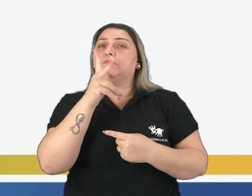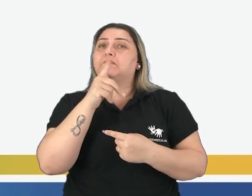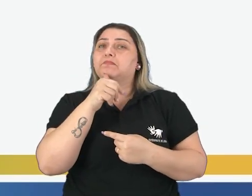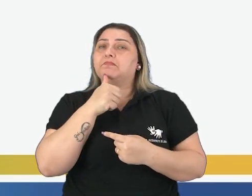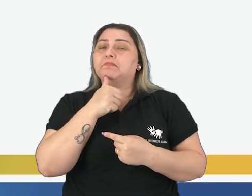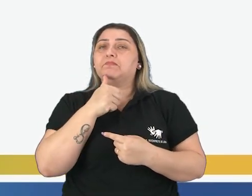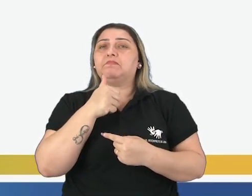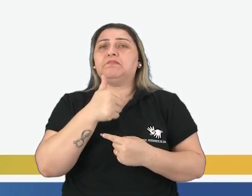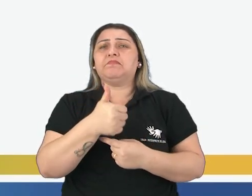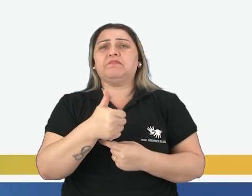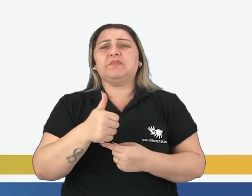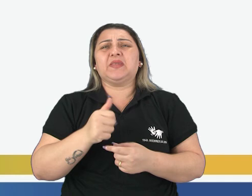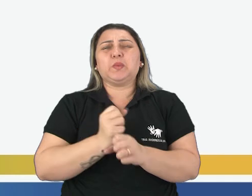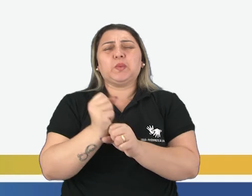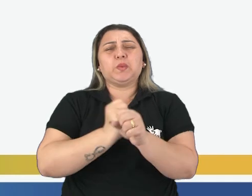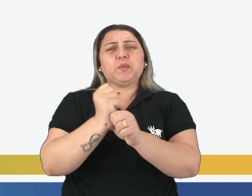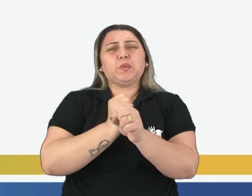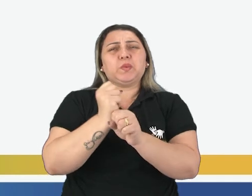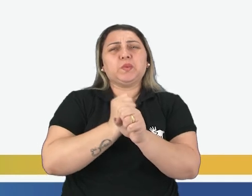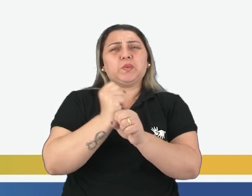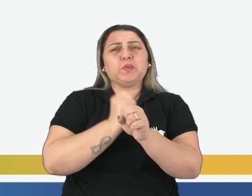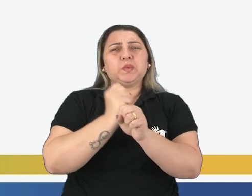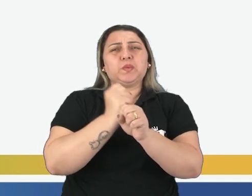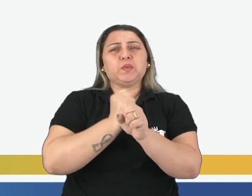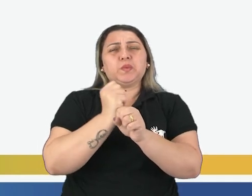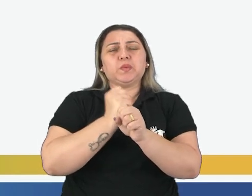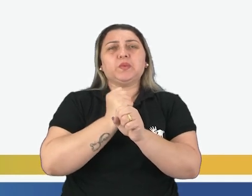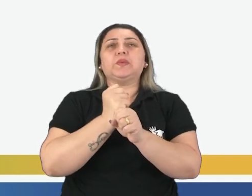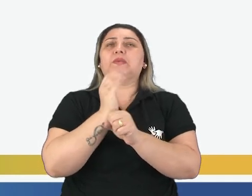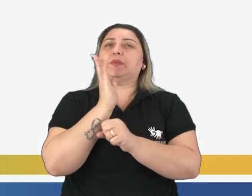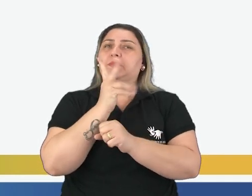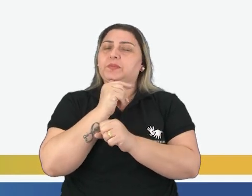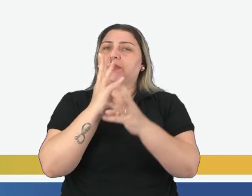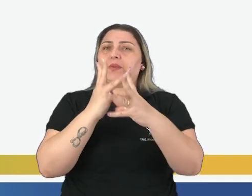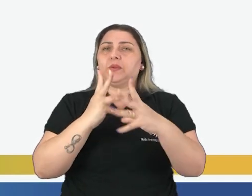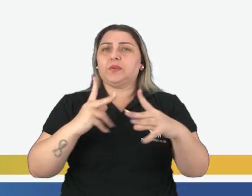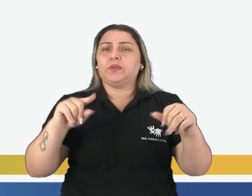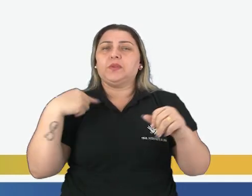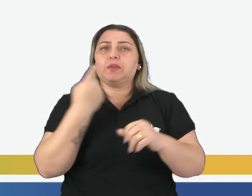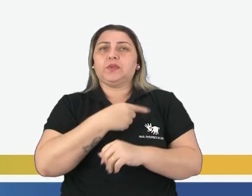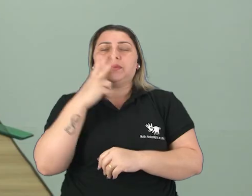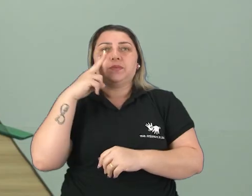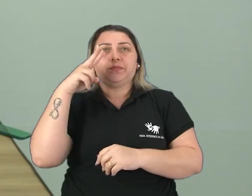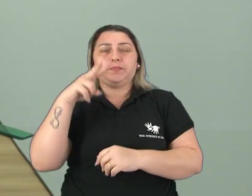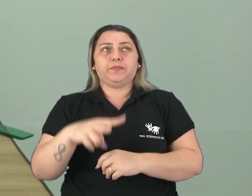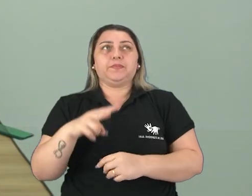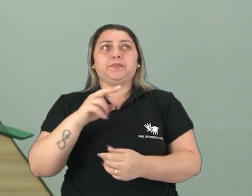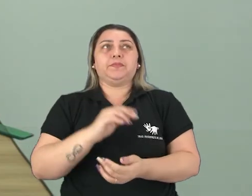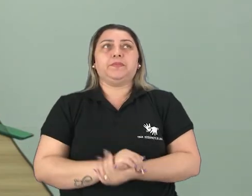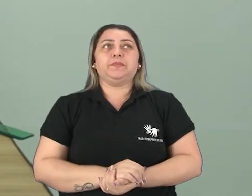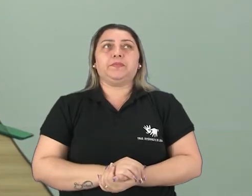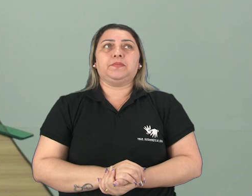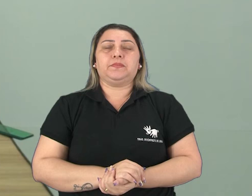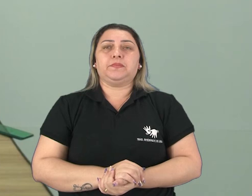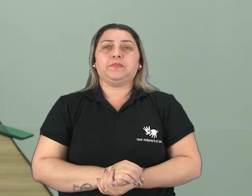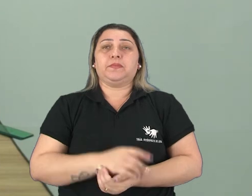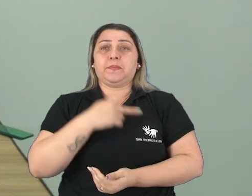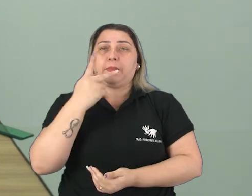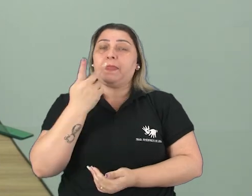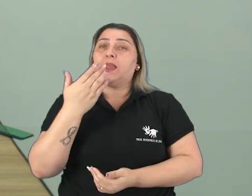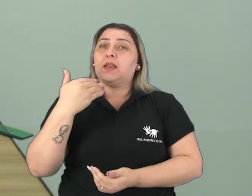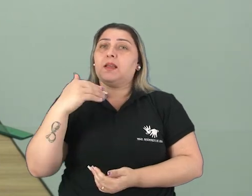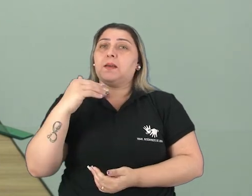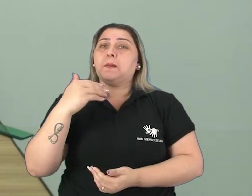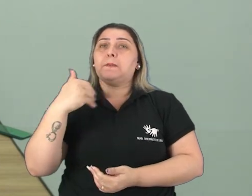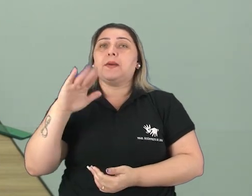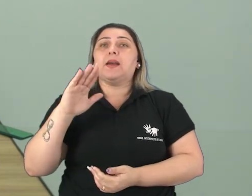de centenas de anos, de milhares de anos. E nós vamos ver isso, né? Falar mais sobre